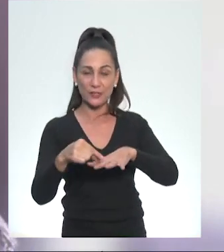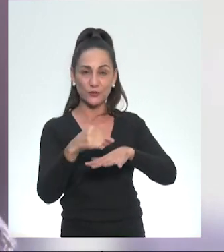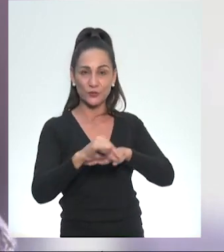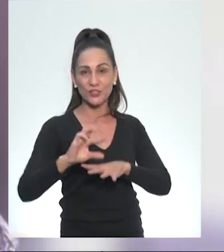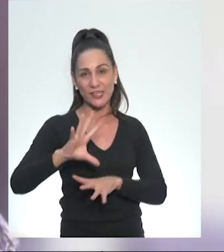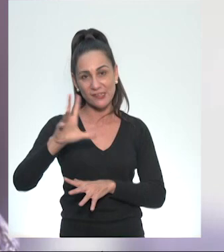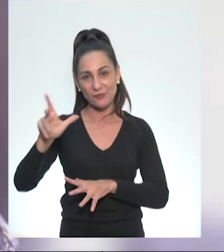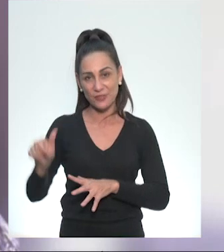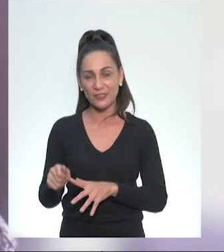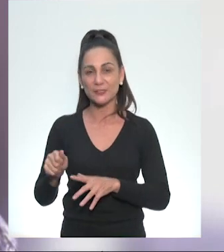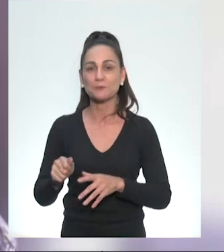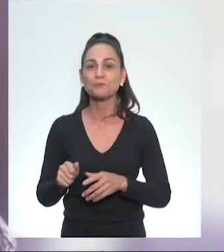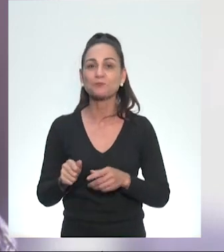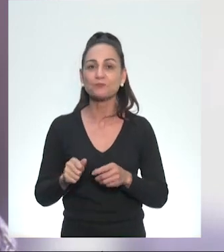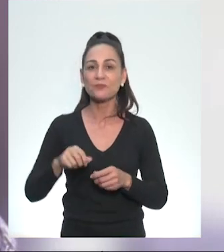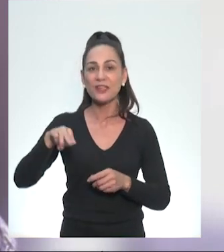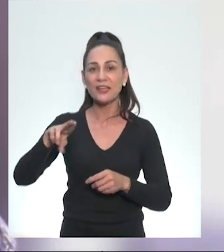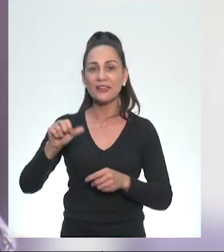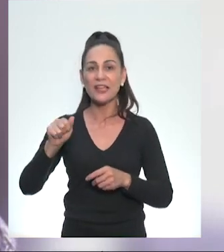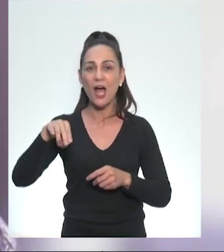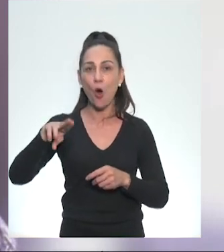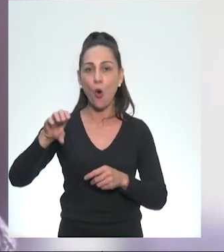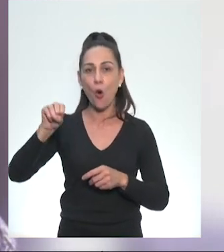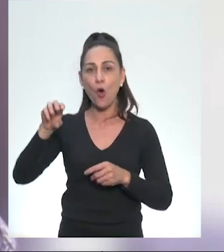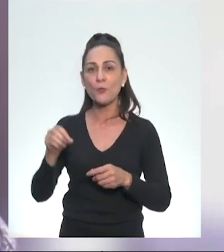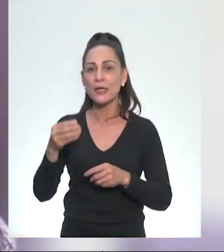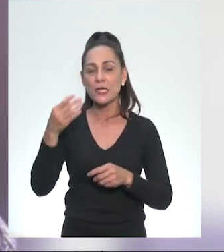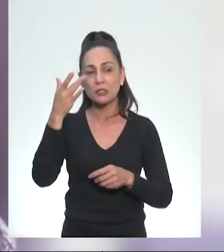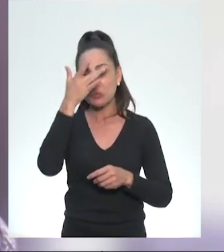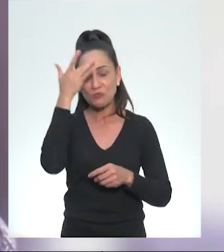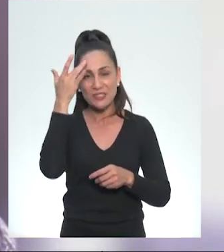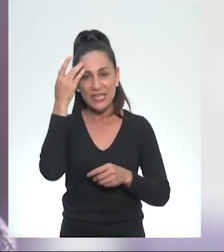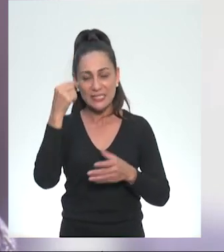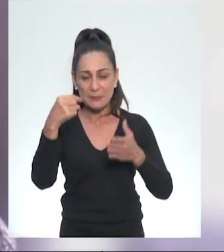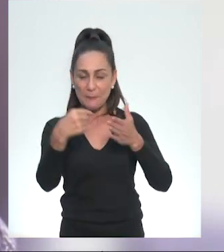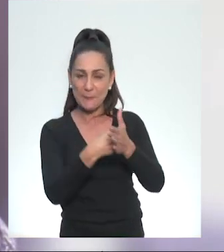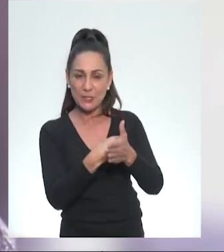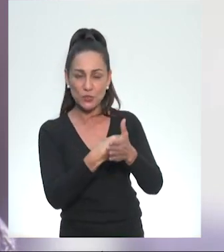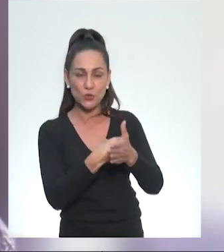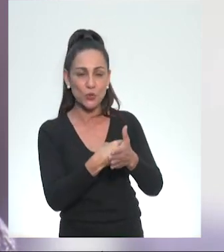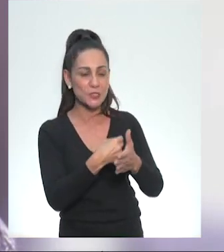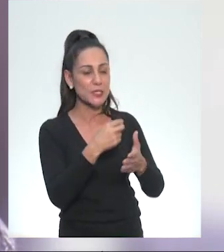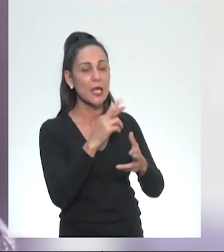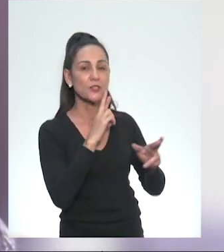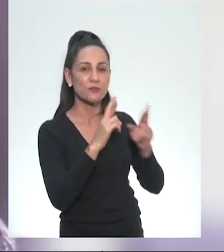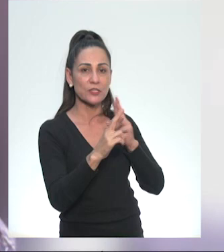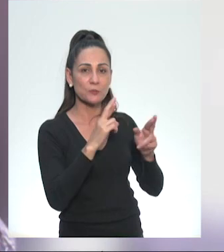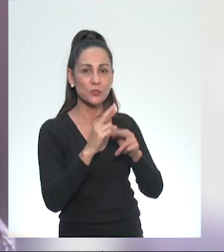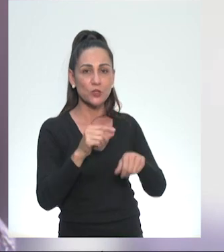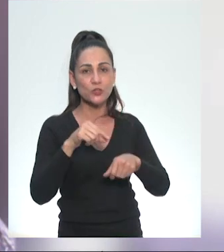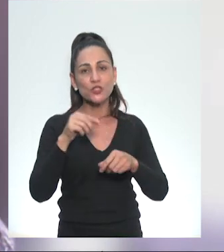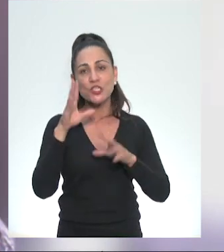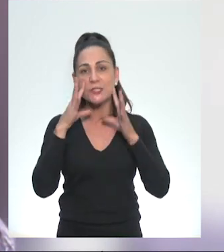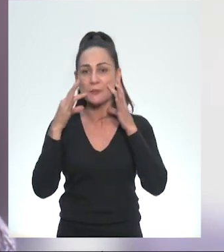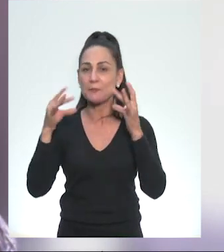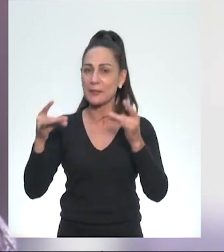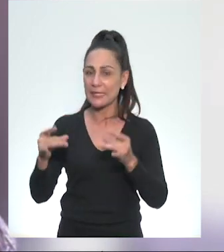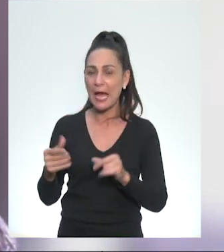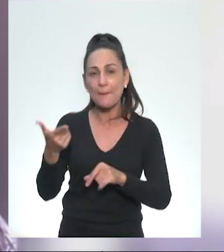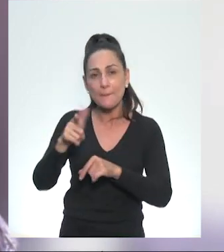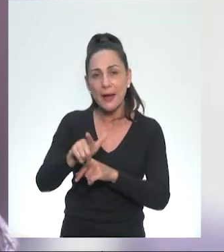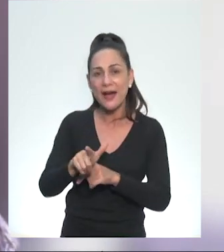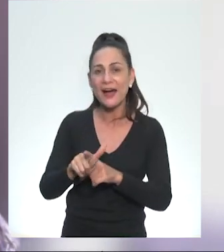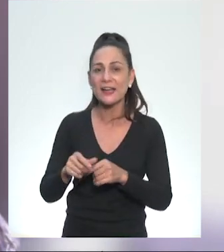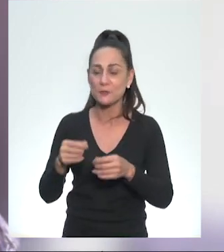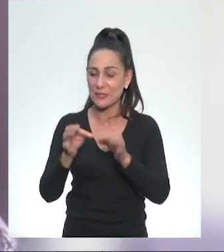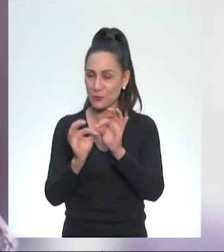africano. Naomi, não sei se alguém colocou aí alguma pergunta, se dá tempo de responder, da gente falar mais um pouquinho sobre, mas eu